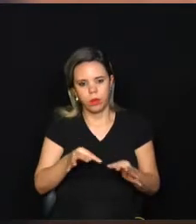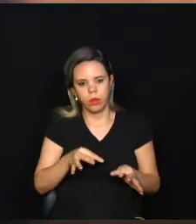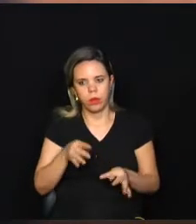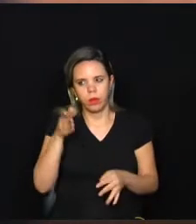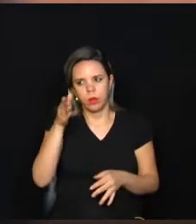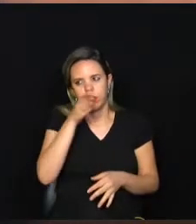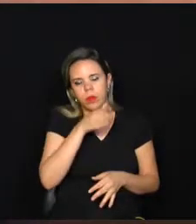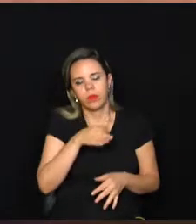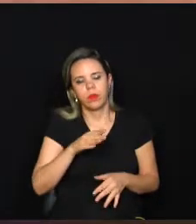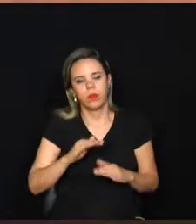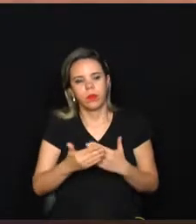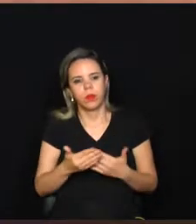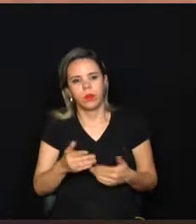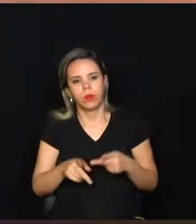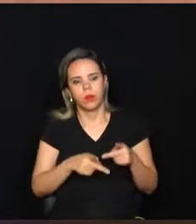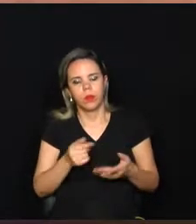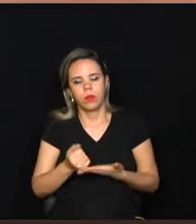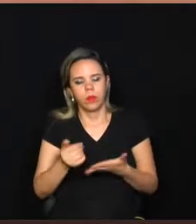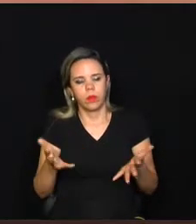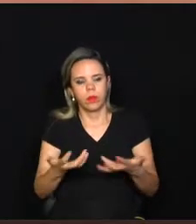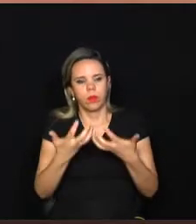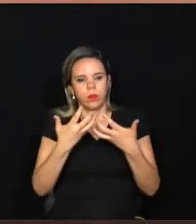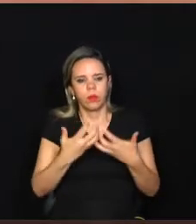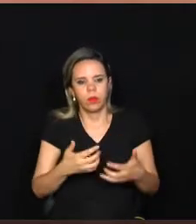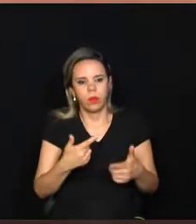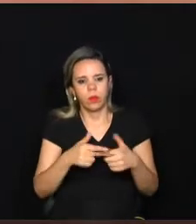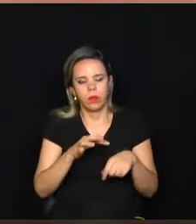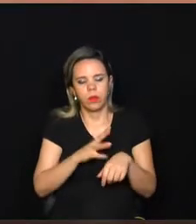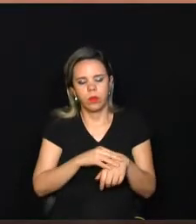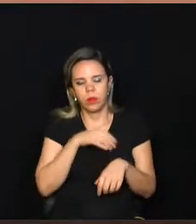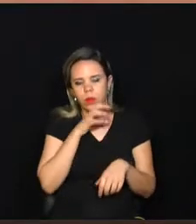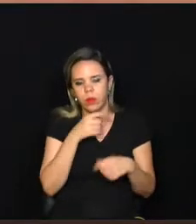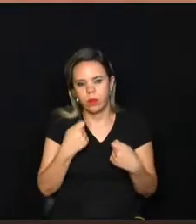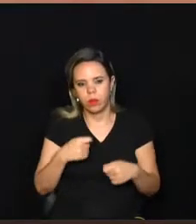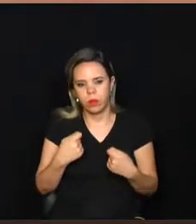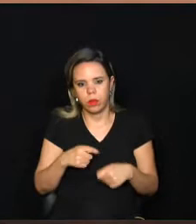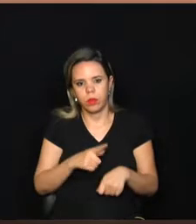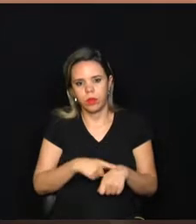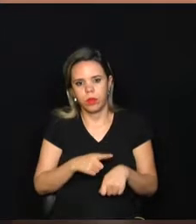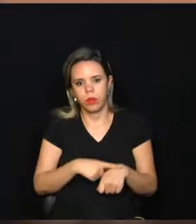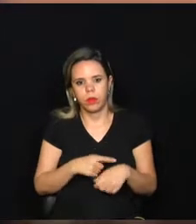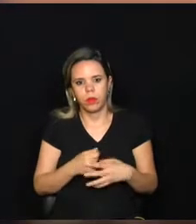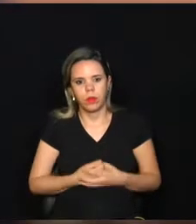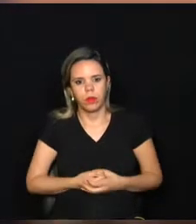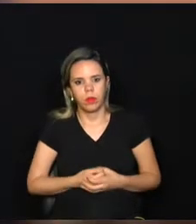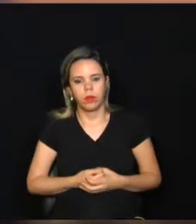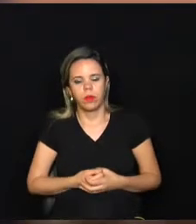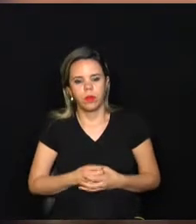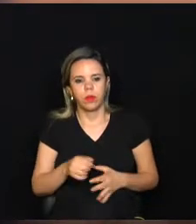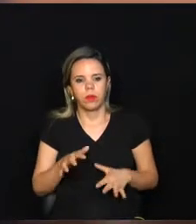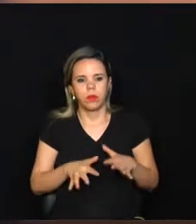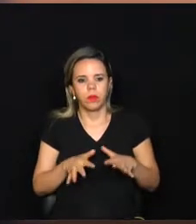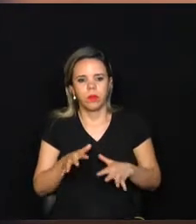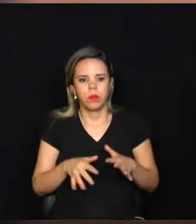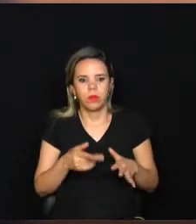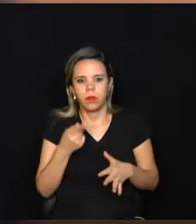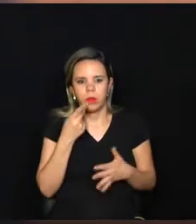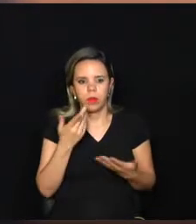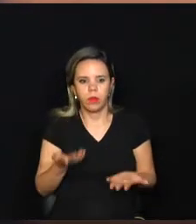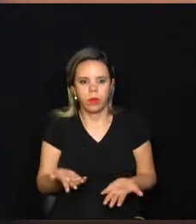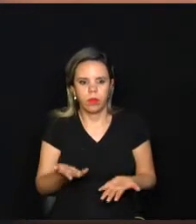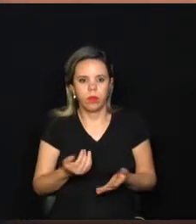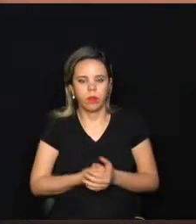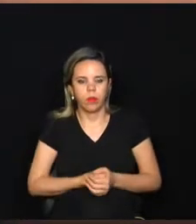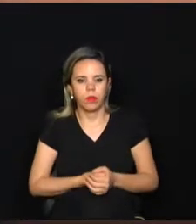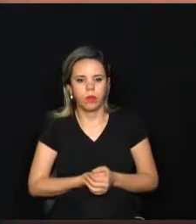veterinário vá até a pessoa, né, ao animal que está precisando naquele momento. E ali, às vezes, como foi falado, às vezes não é